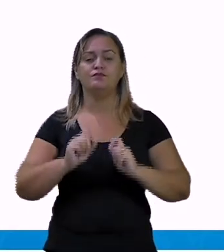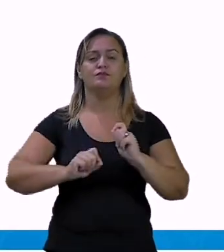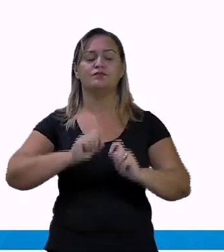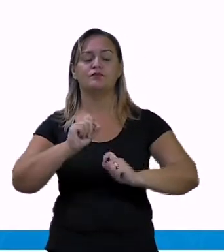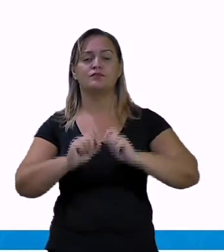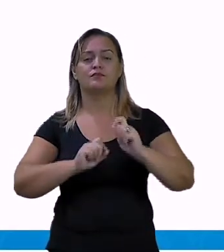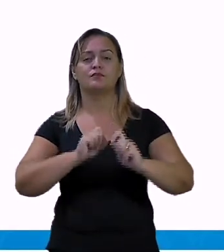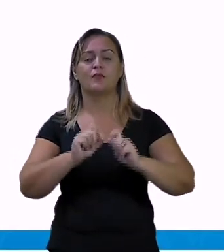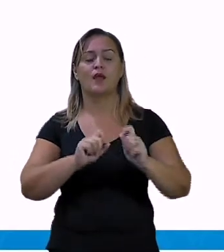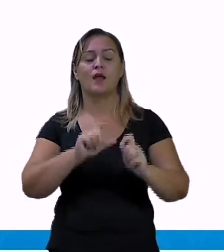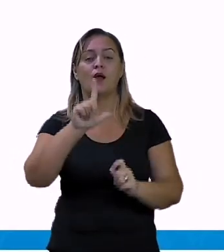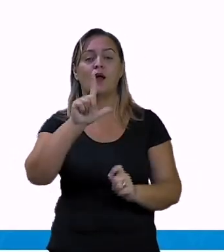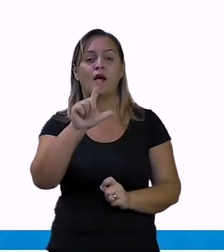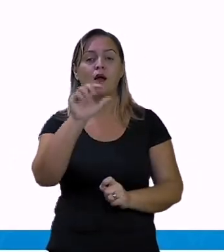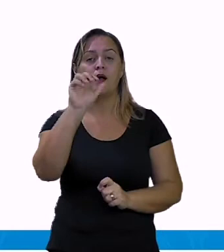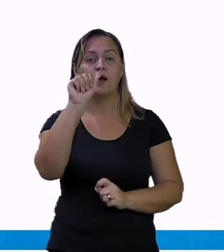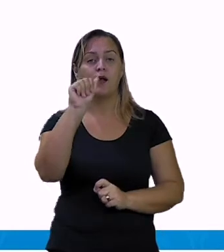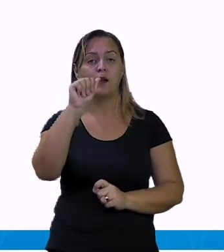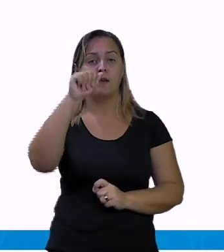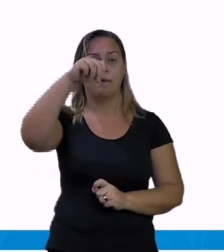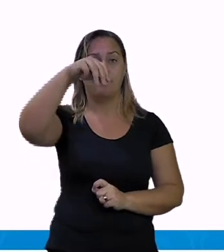as feiticeiras.